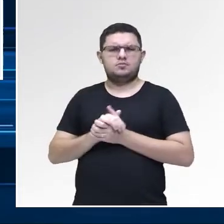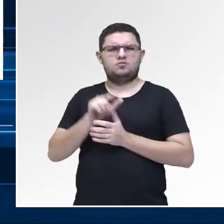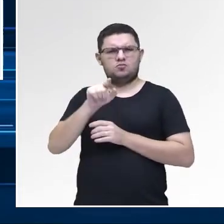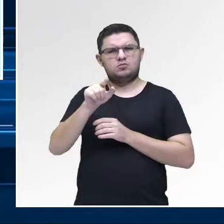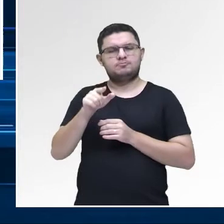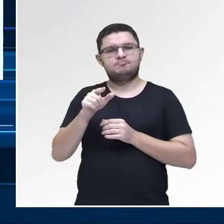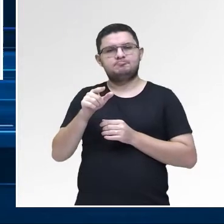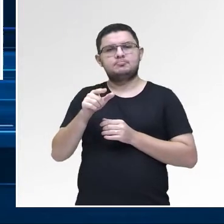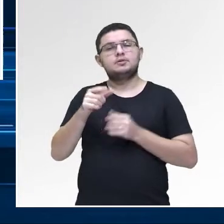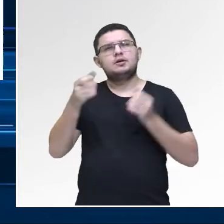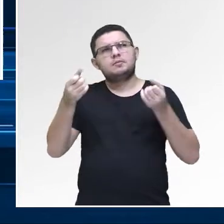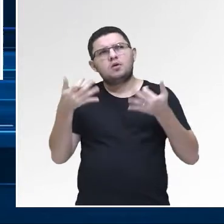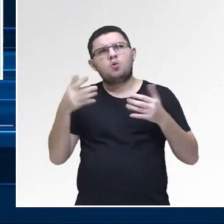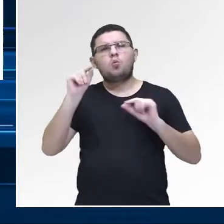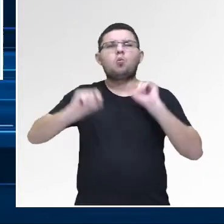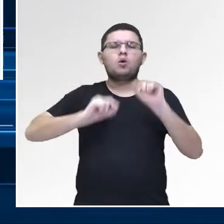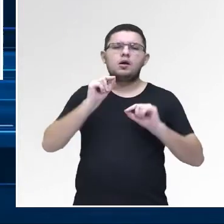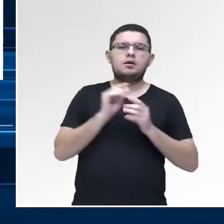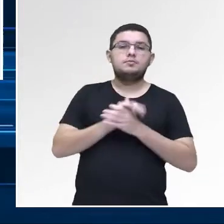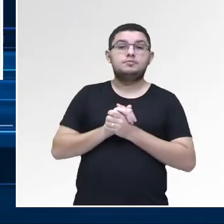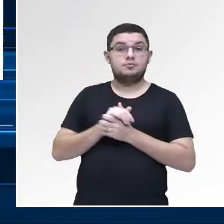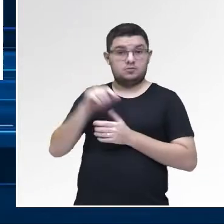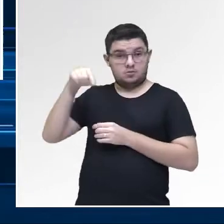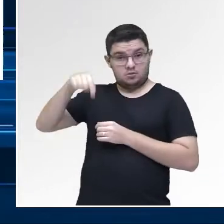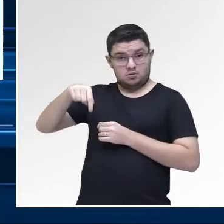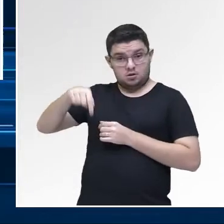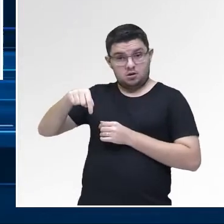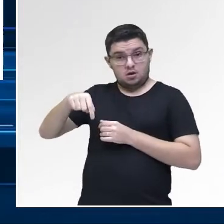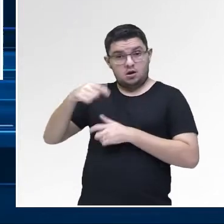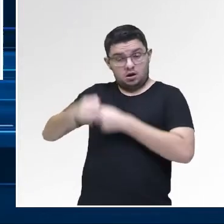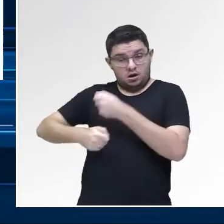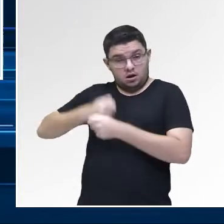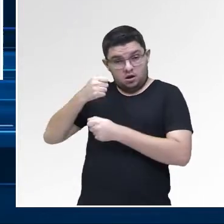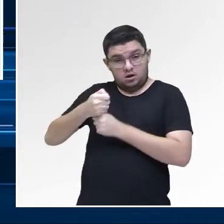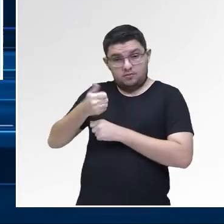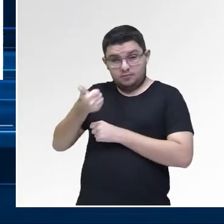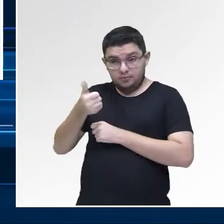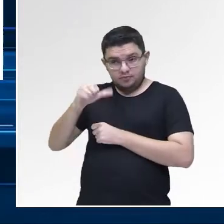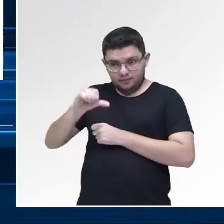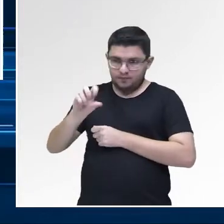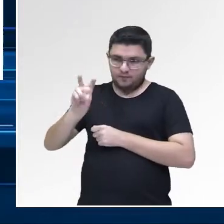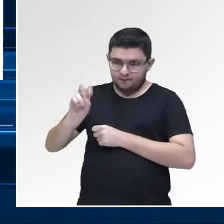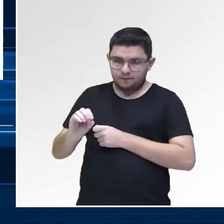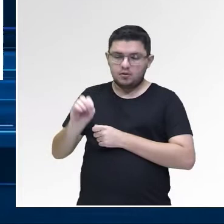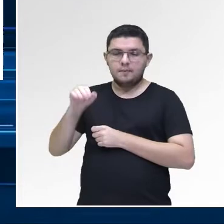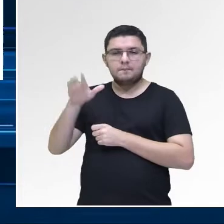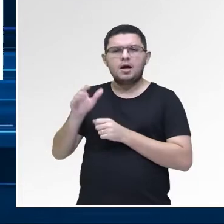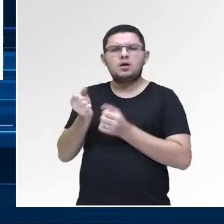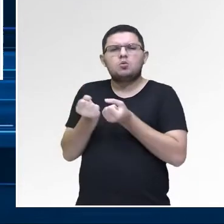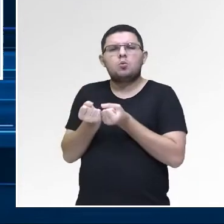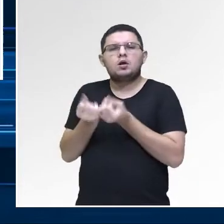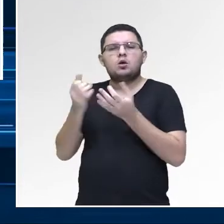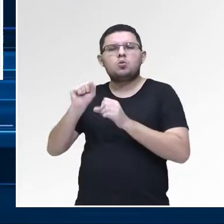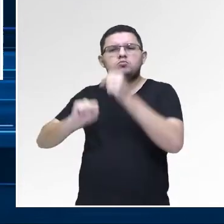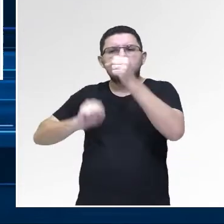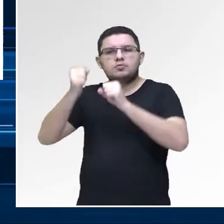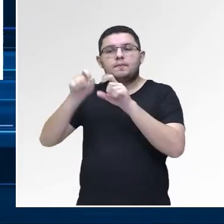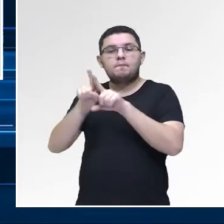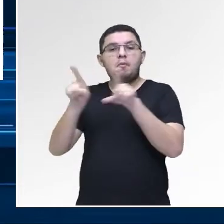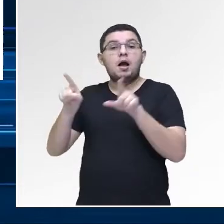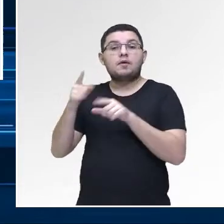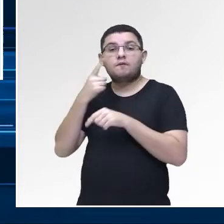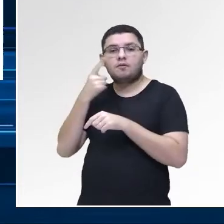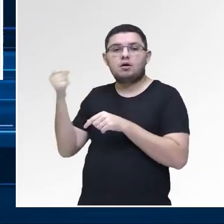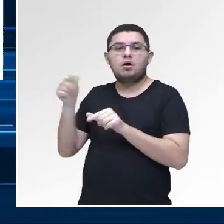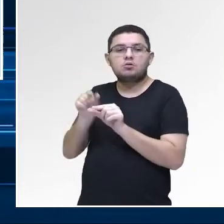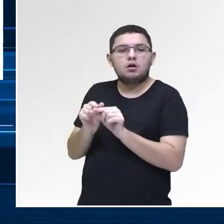se concentrando principalmente no sul do Brasil. Mas olha aí no seu gráfico, tá? O verde ainda está em maior quantidade, a população